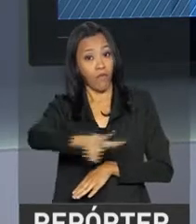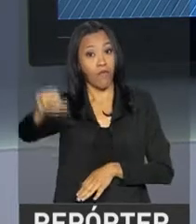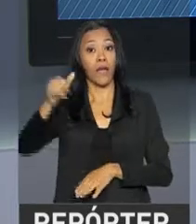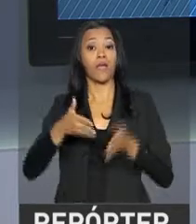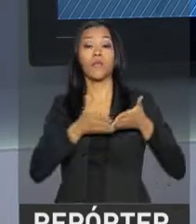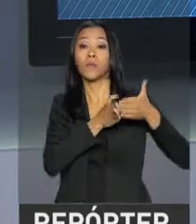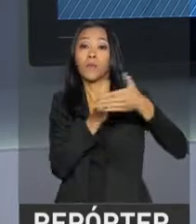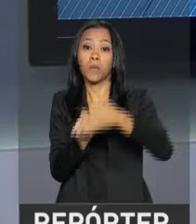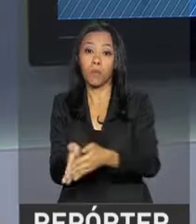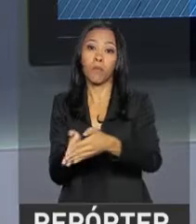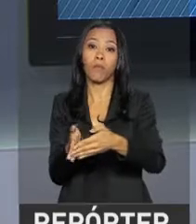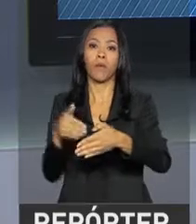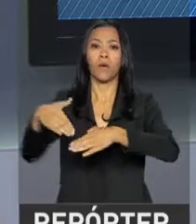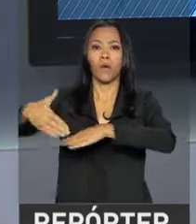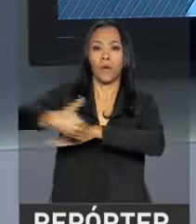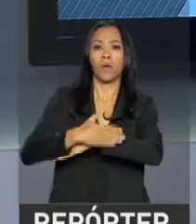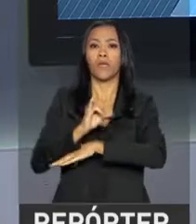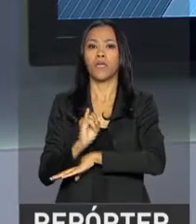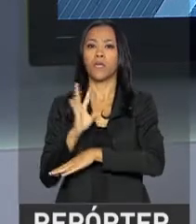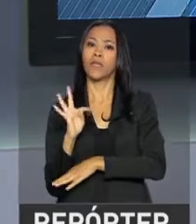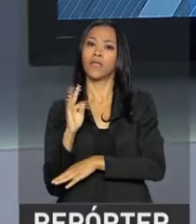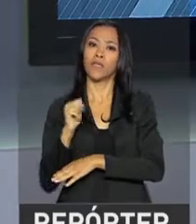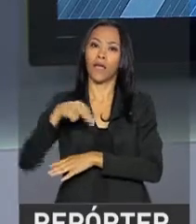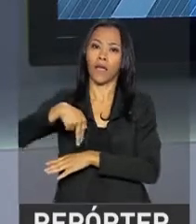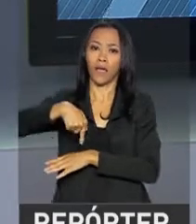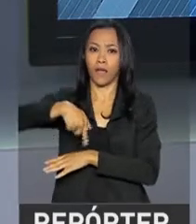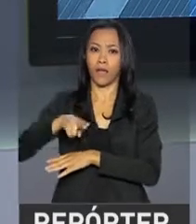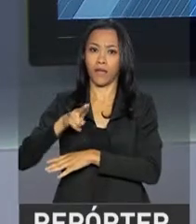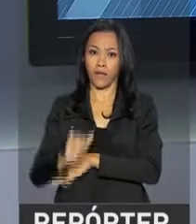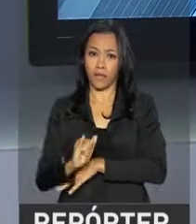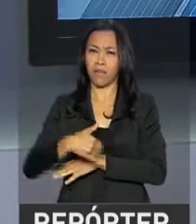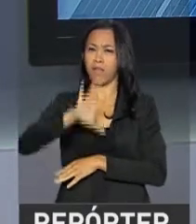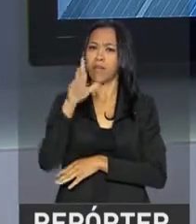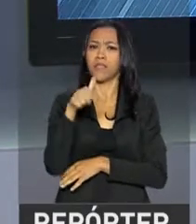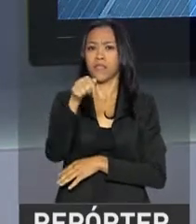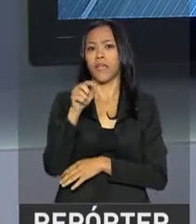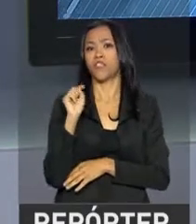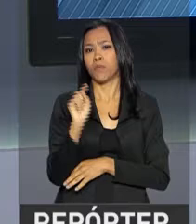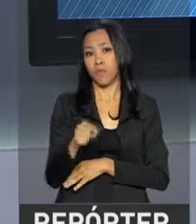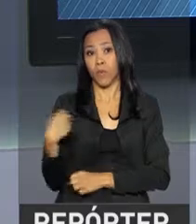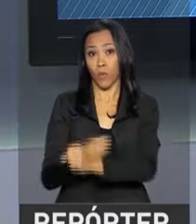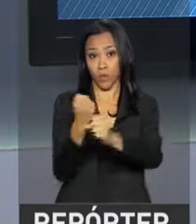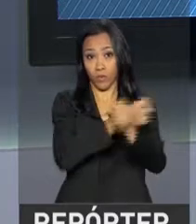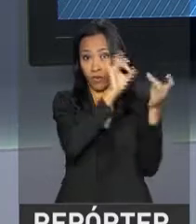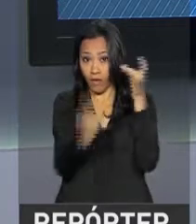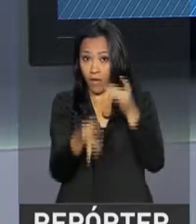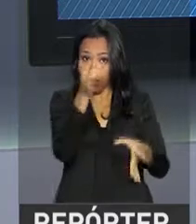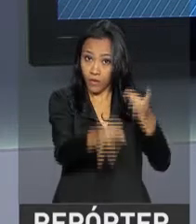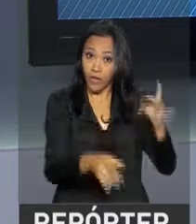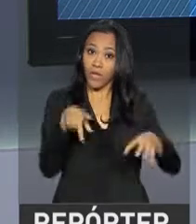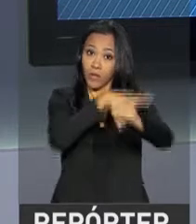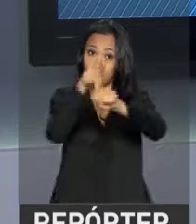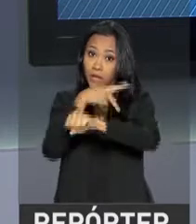de Itaqui. O programa Agora é Avançar já retomou mais de 7 mil obras que estavam paralisadas em todo o país, com investimentos de